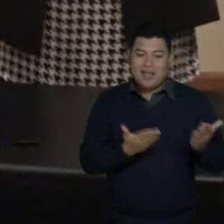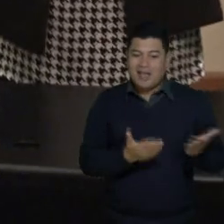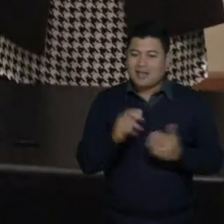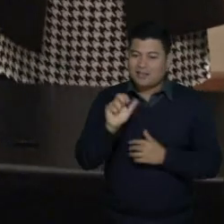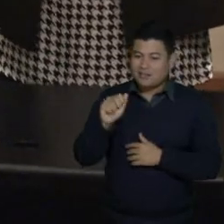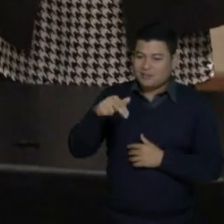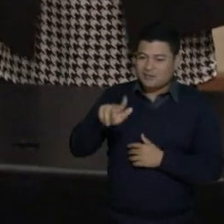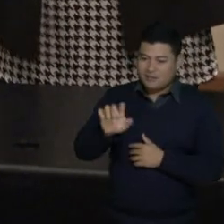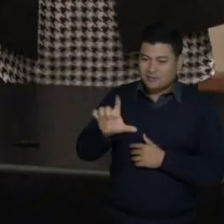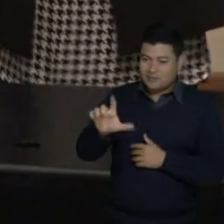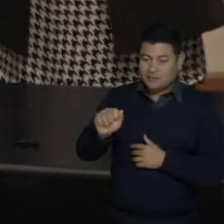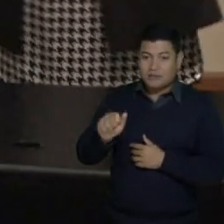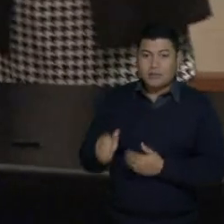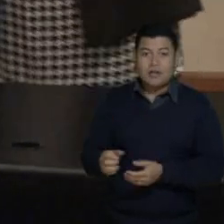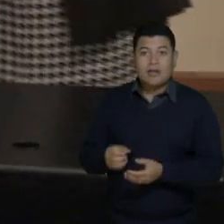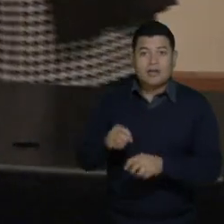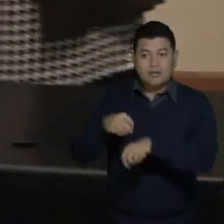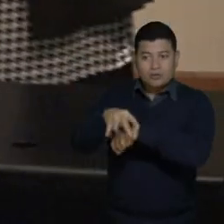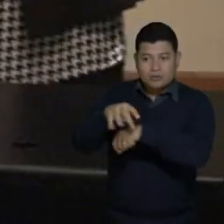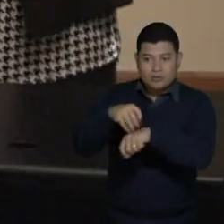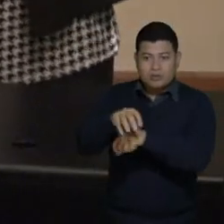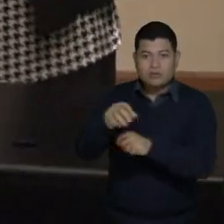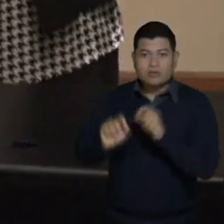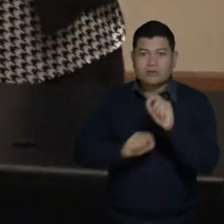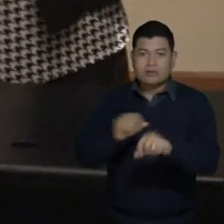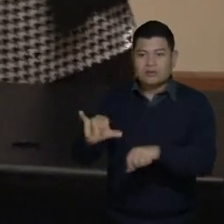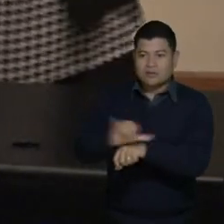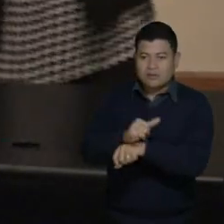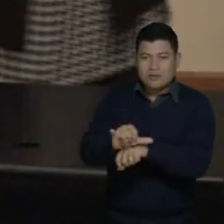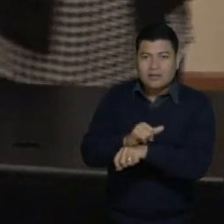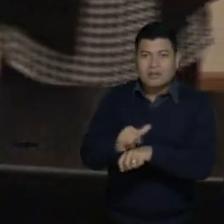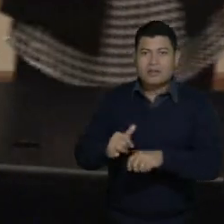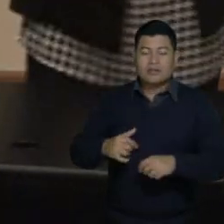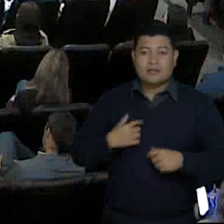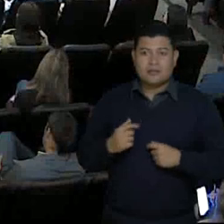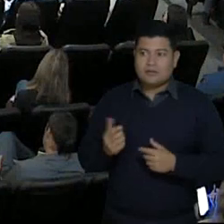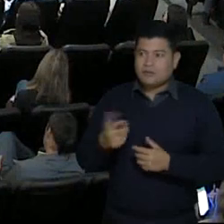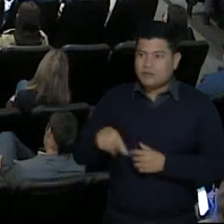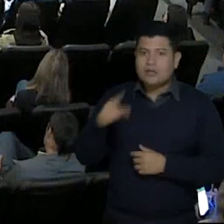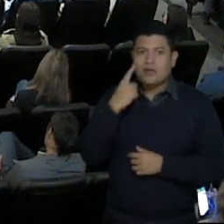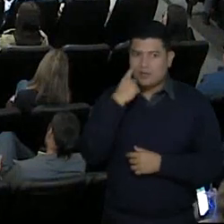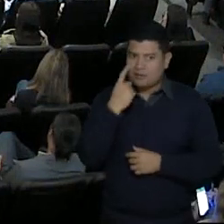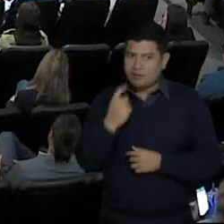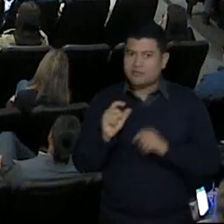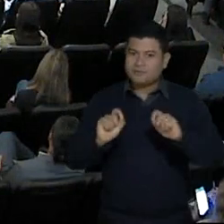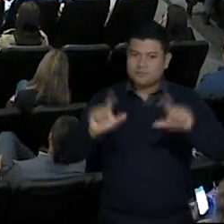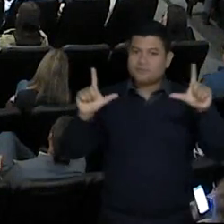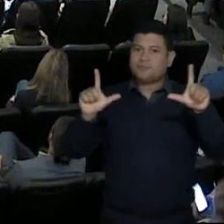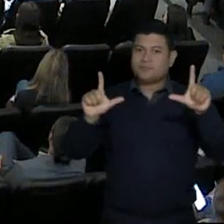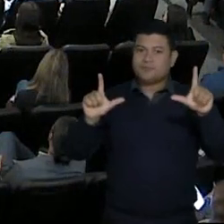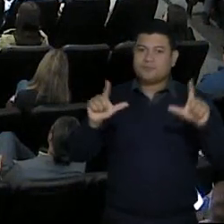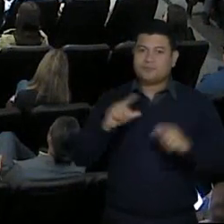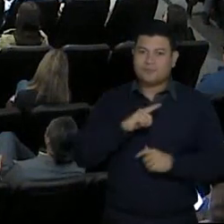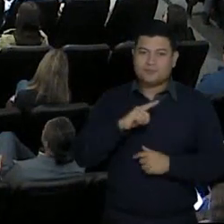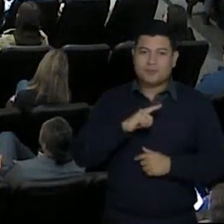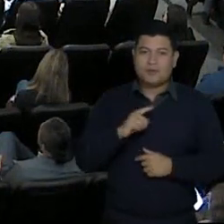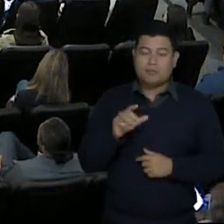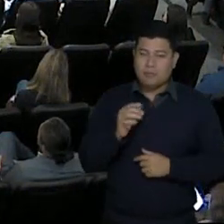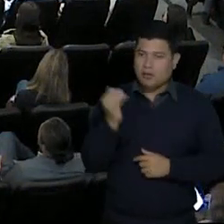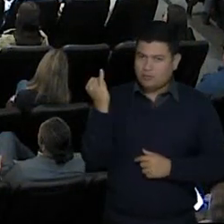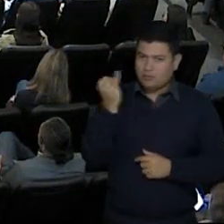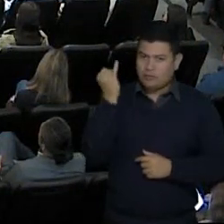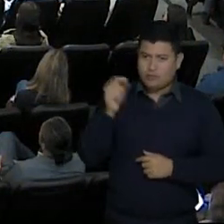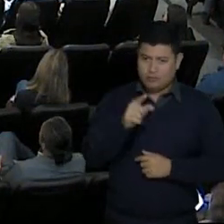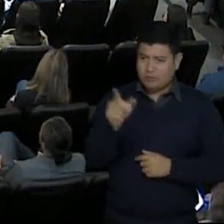Então vai ser mais eh tranquilo e vai ser mais até interessante mas é interessante vocês conhecerem as